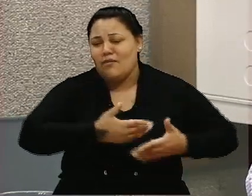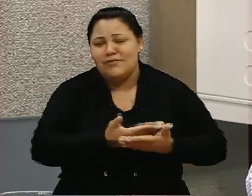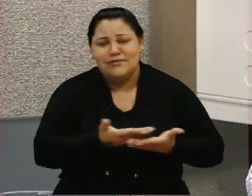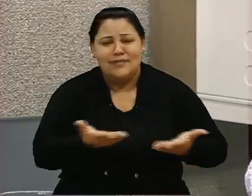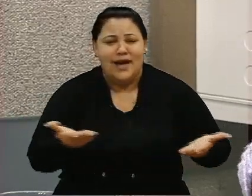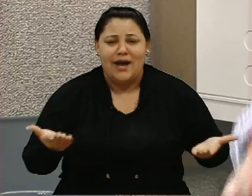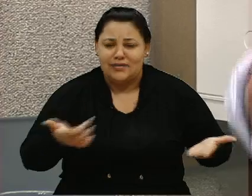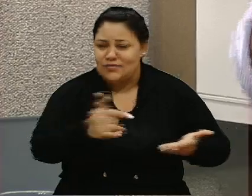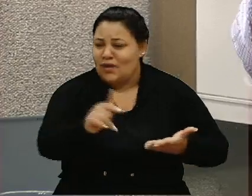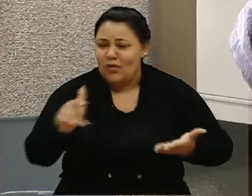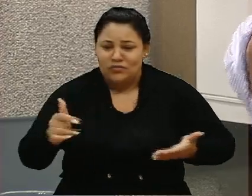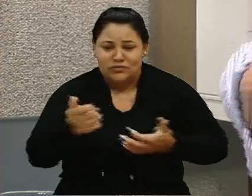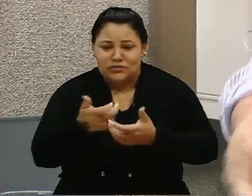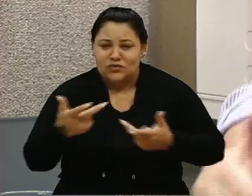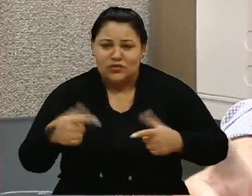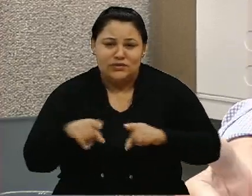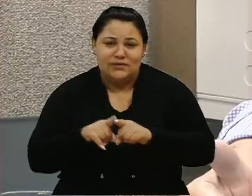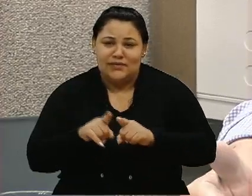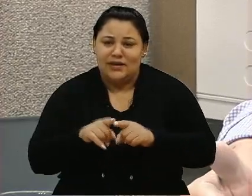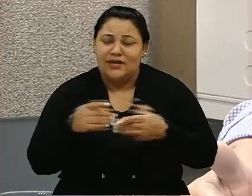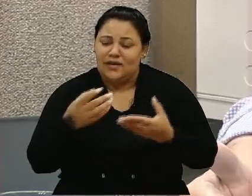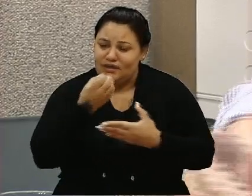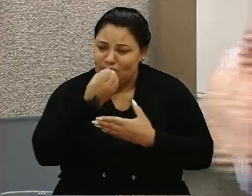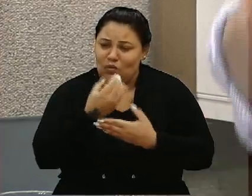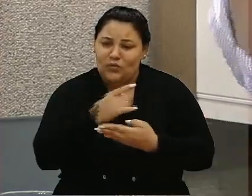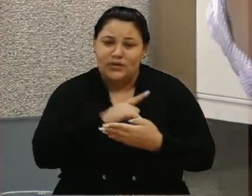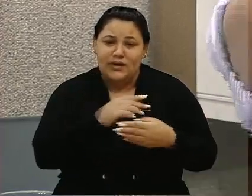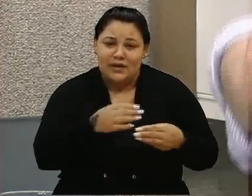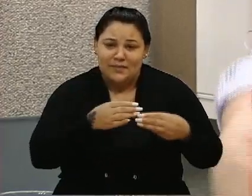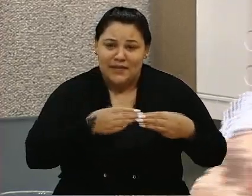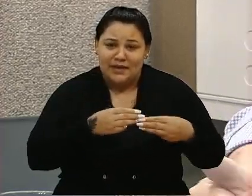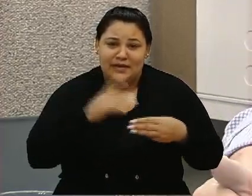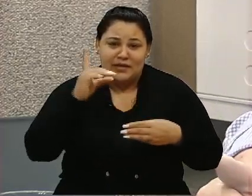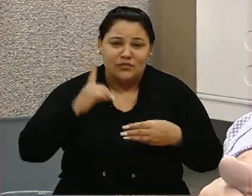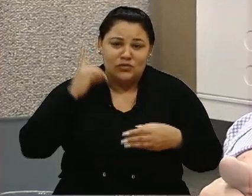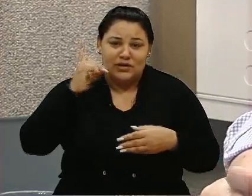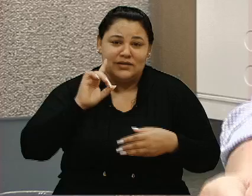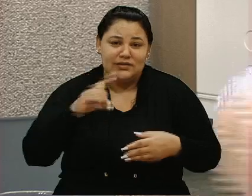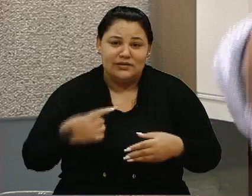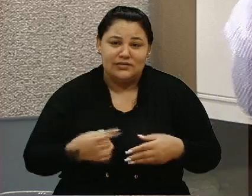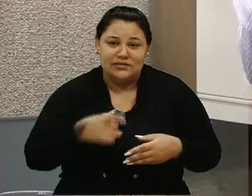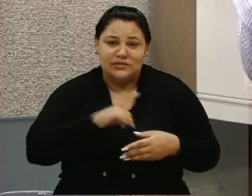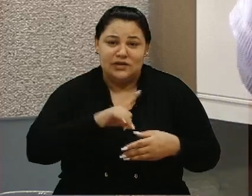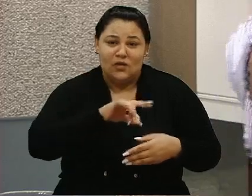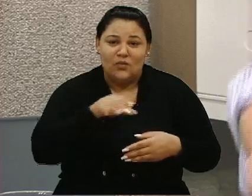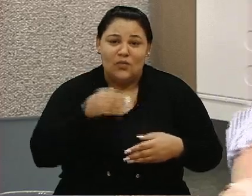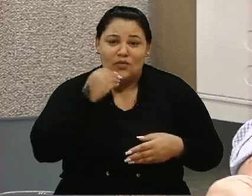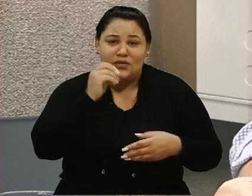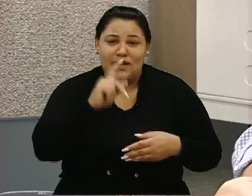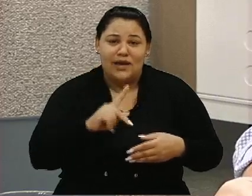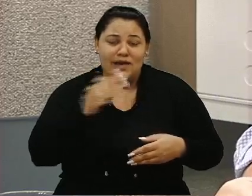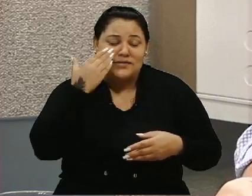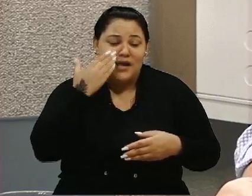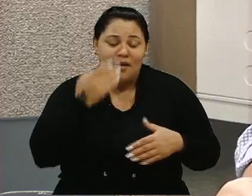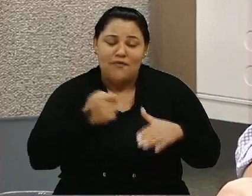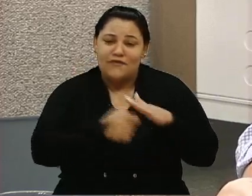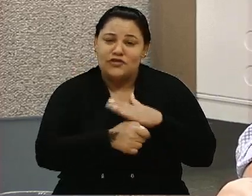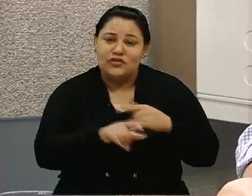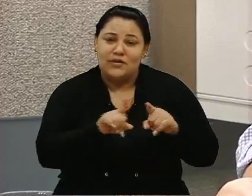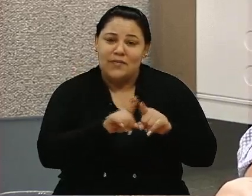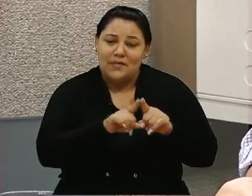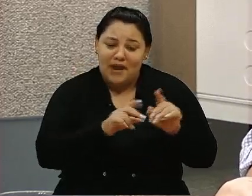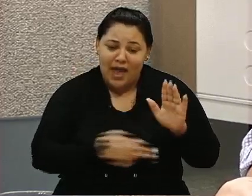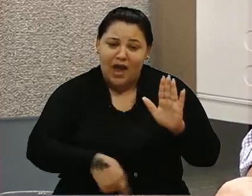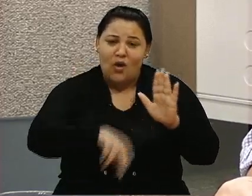outras definições. E que bom que tem essa emenda da deputada Denise, né, que possibilita, quem sabe, investir na recuperação